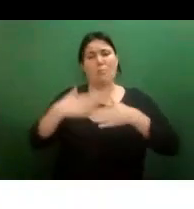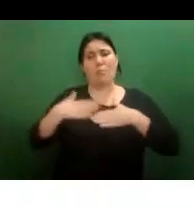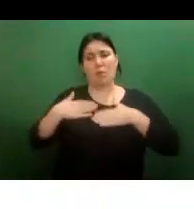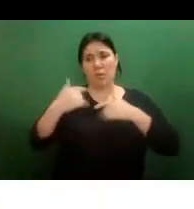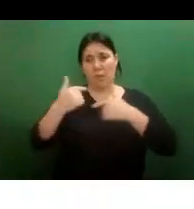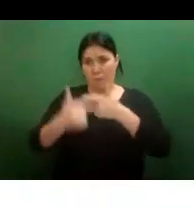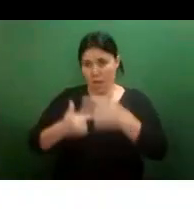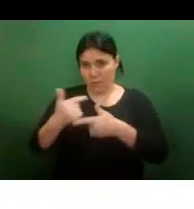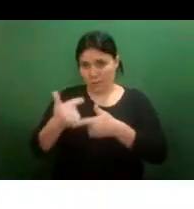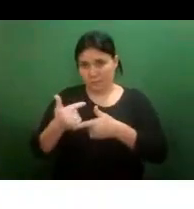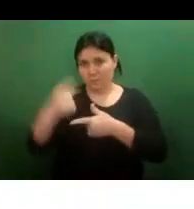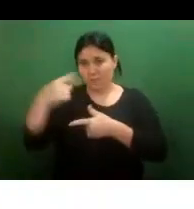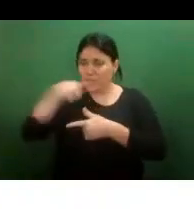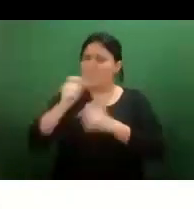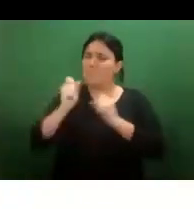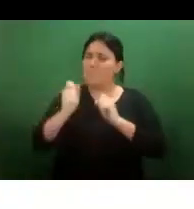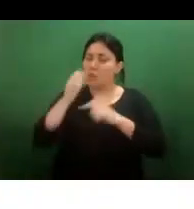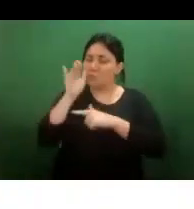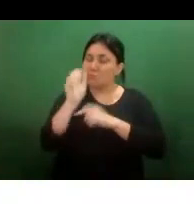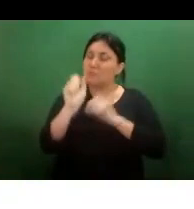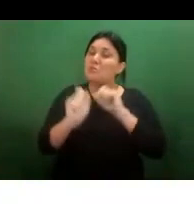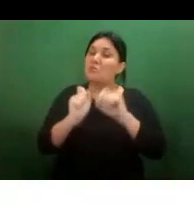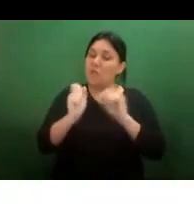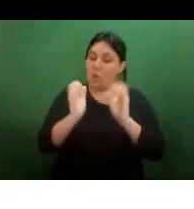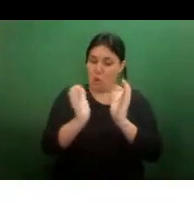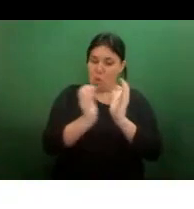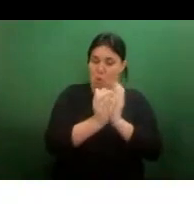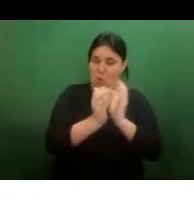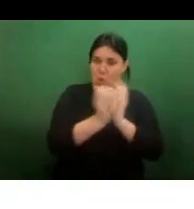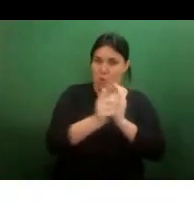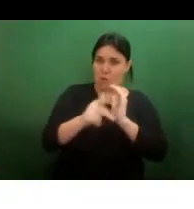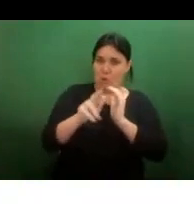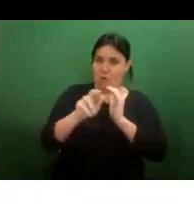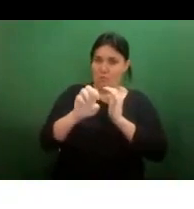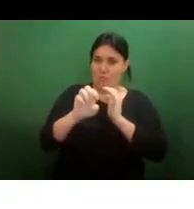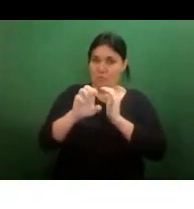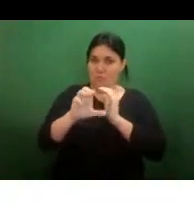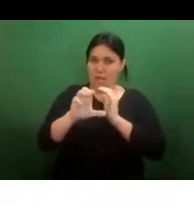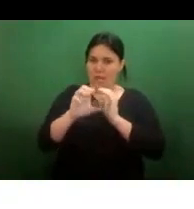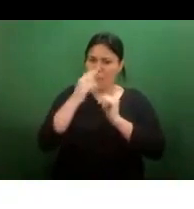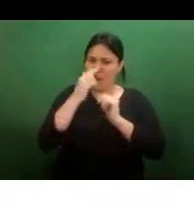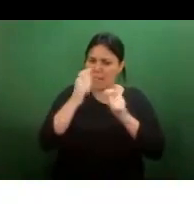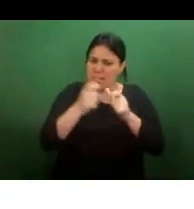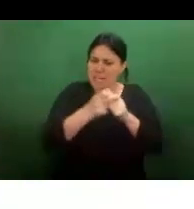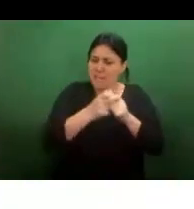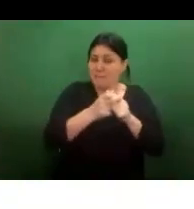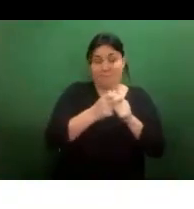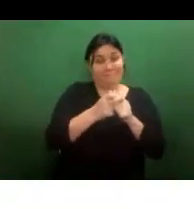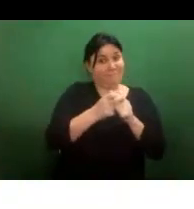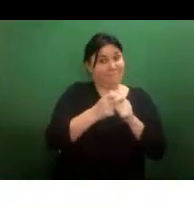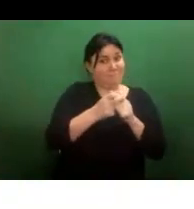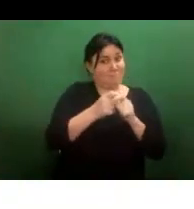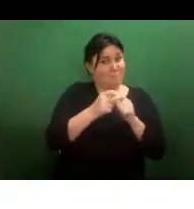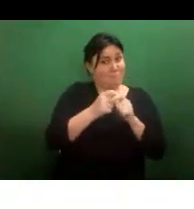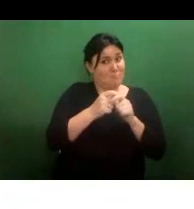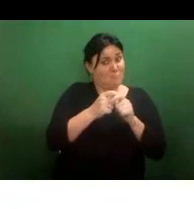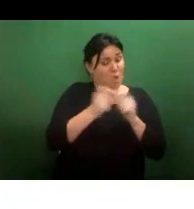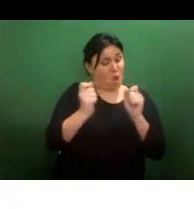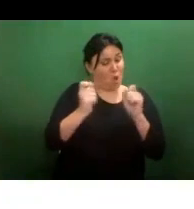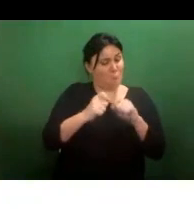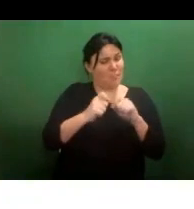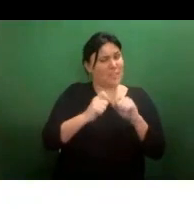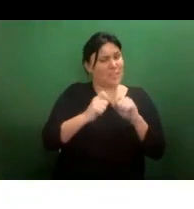Como vocês podem observar, a equipe da PREC é pequena em tamanho, mas é enorme em competência. E